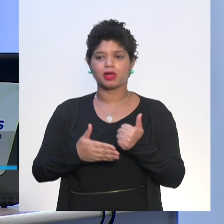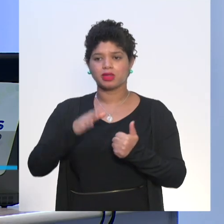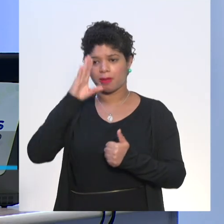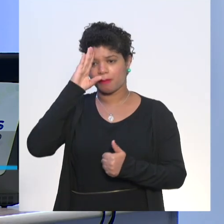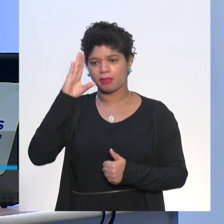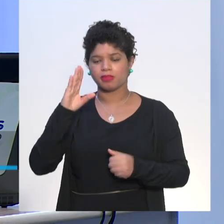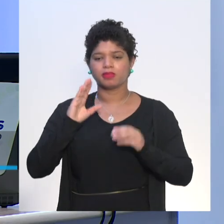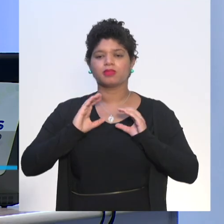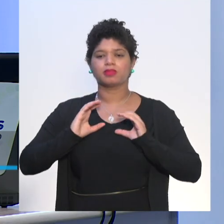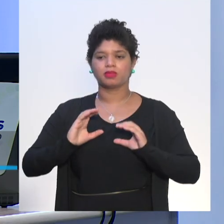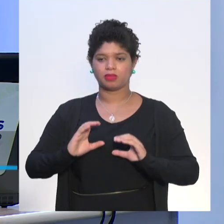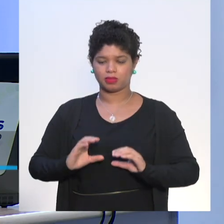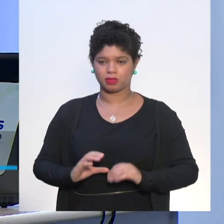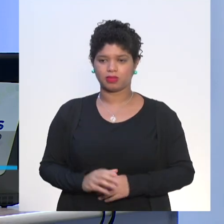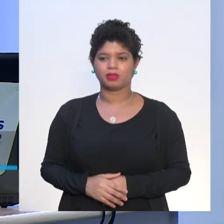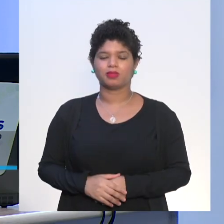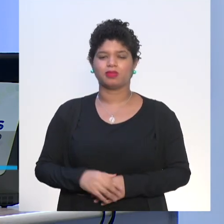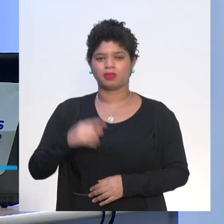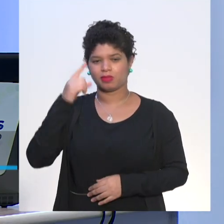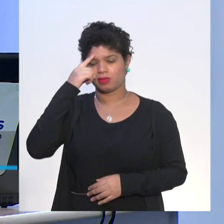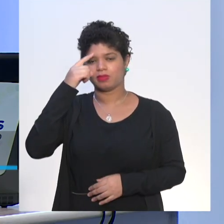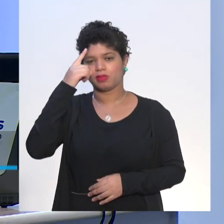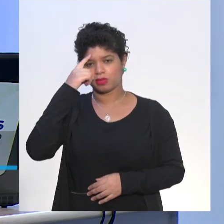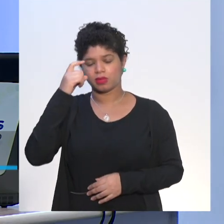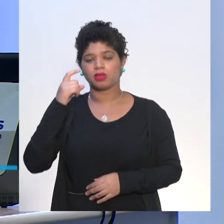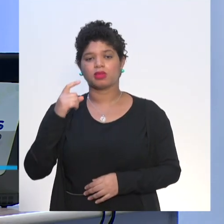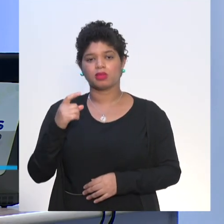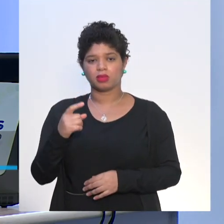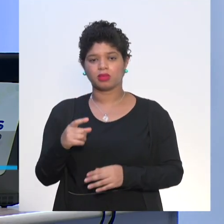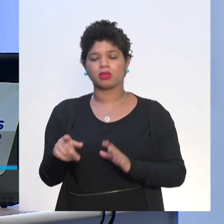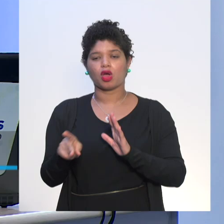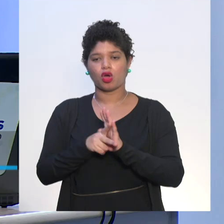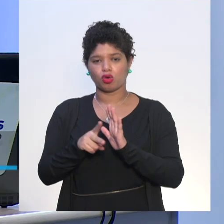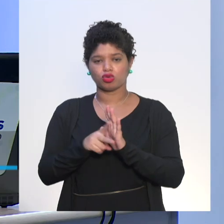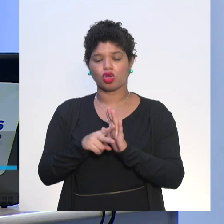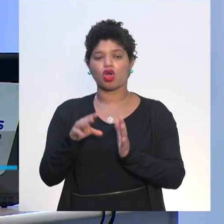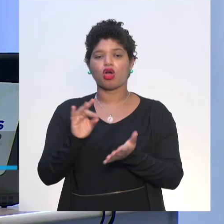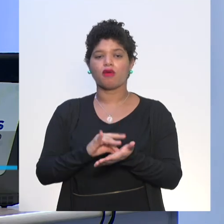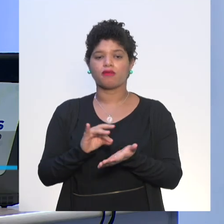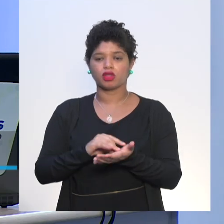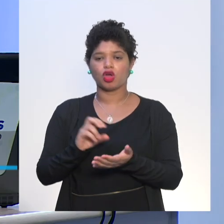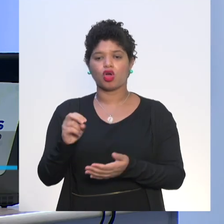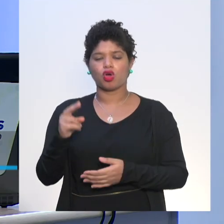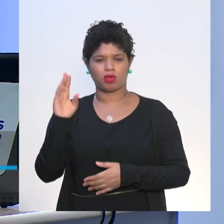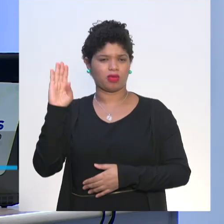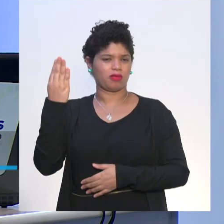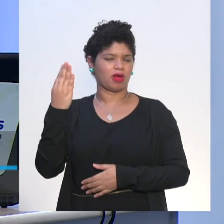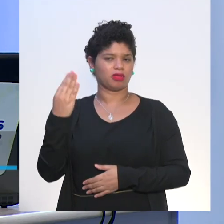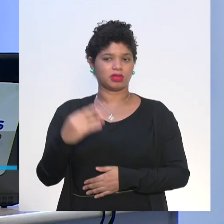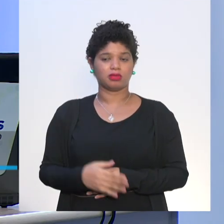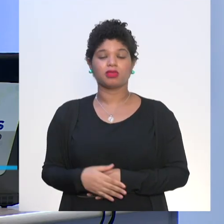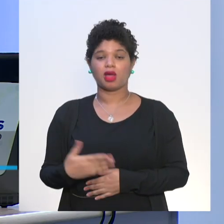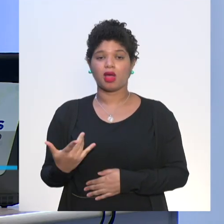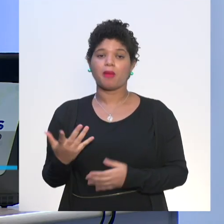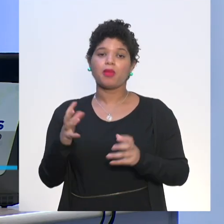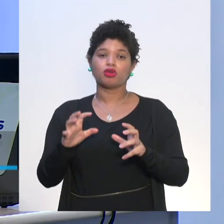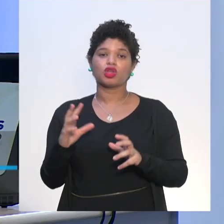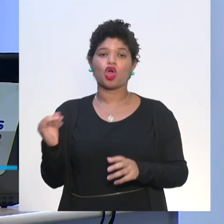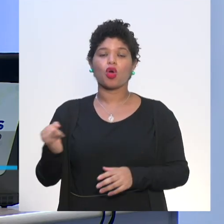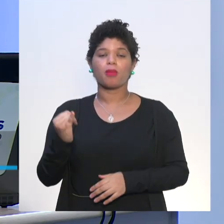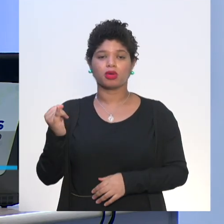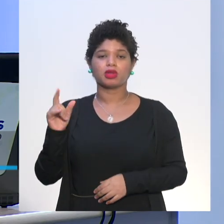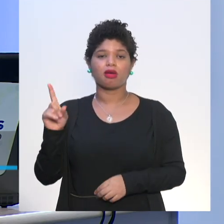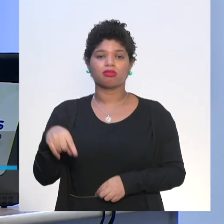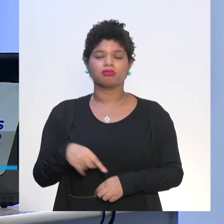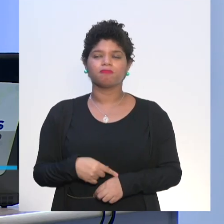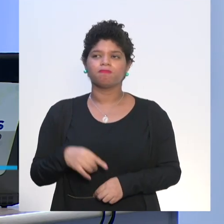gente guia por essas ideias, né? Do que seja verdadeiro, do que seja falso. Por isso que é tão importante a gente olhar com